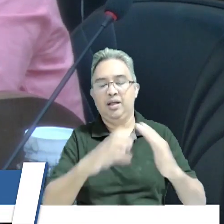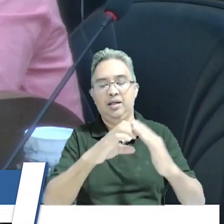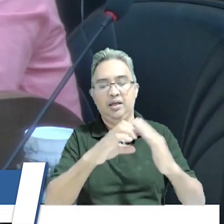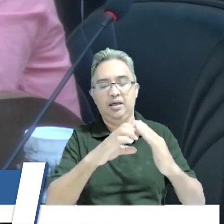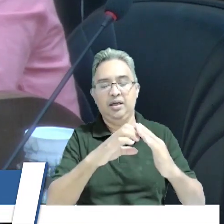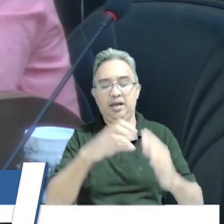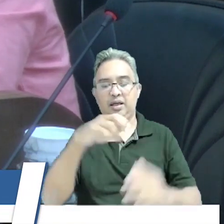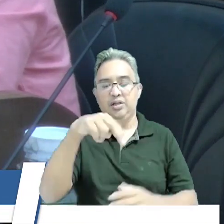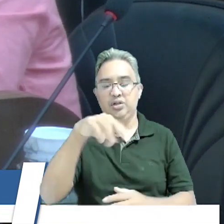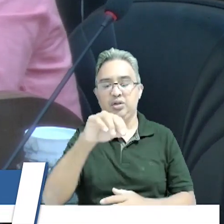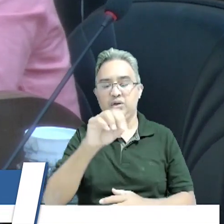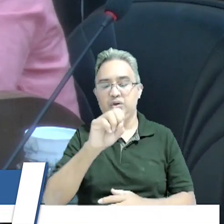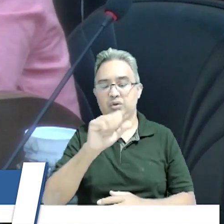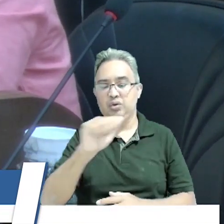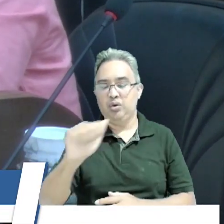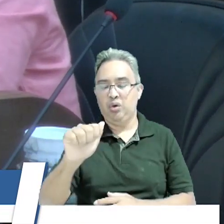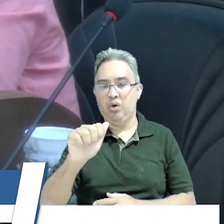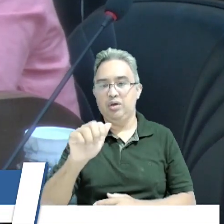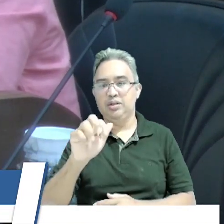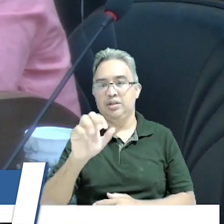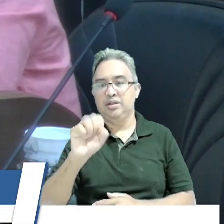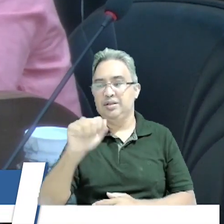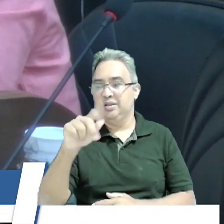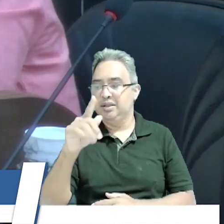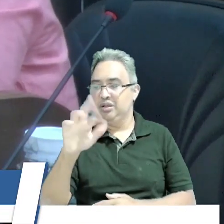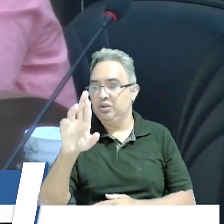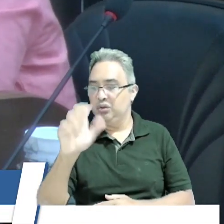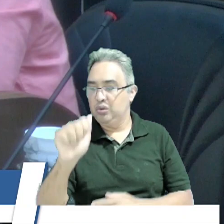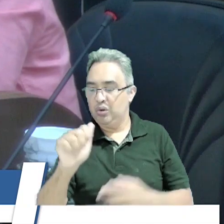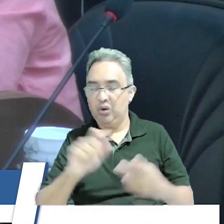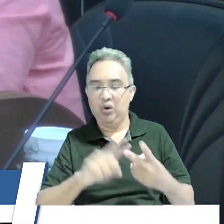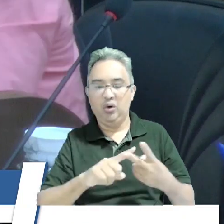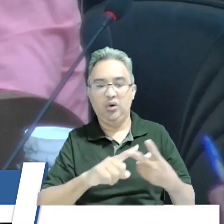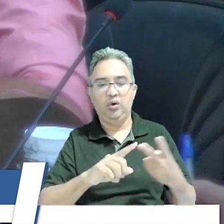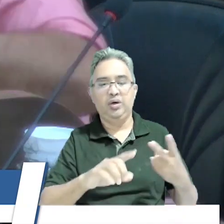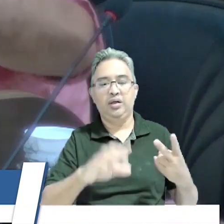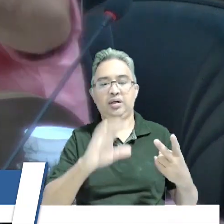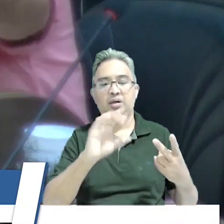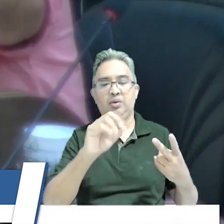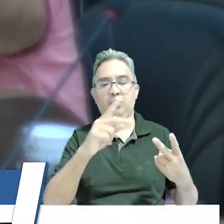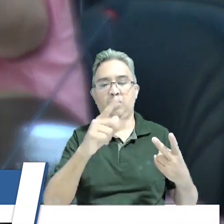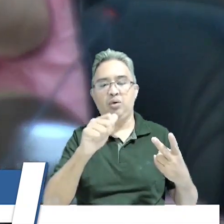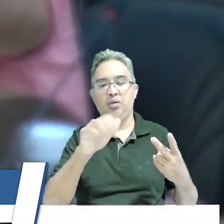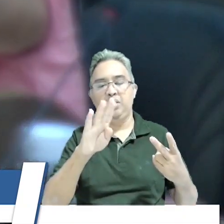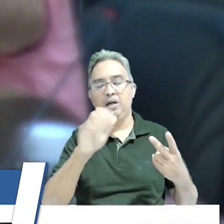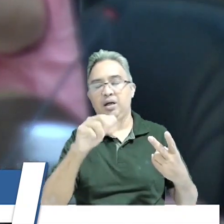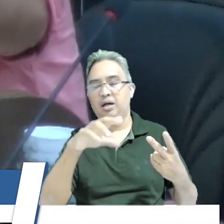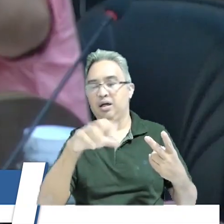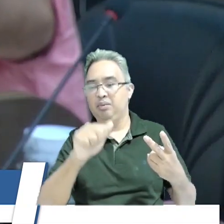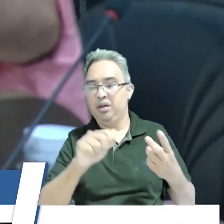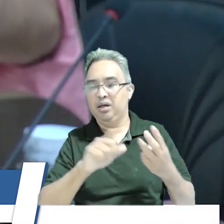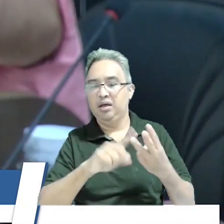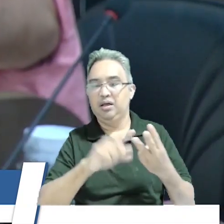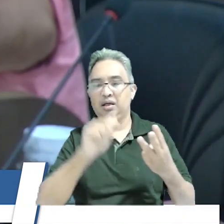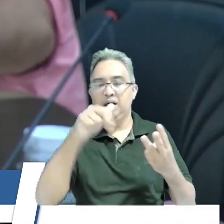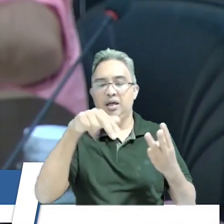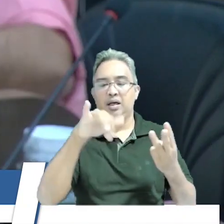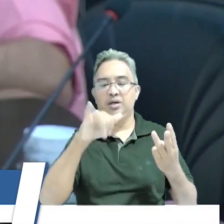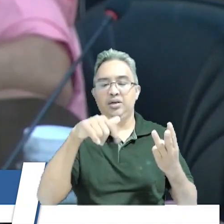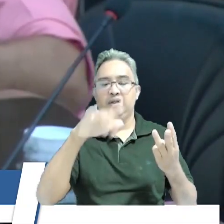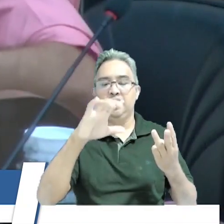Graças, Copacabana, Veracruz, Zanetti e Piratininga, mas também a questão